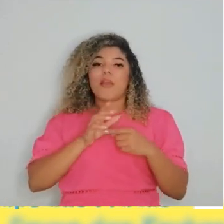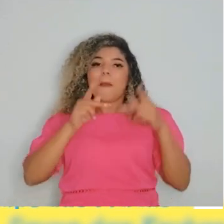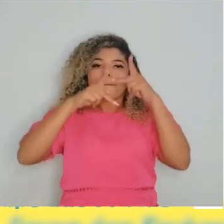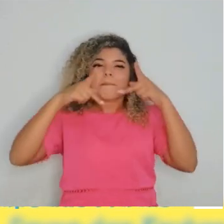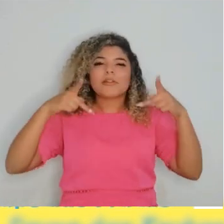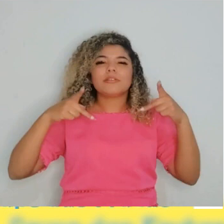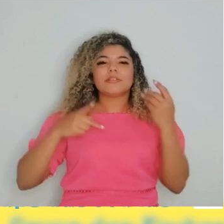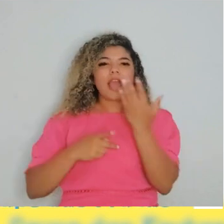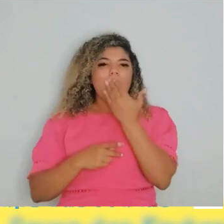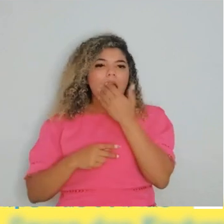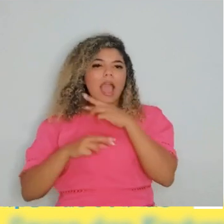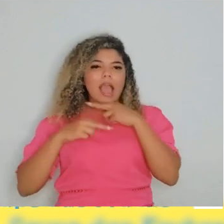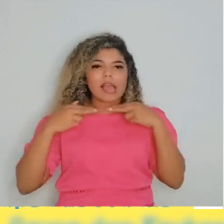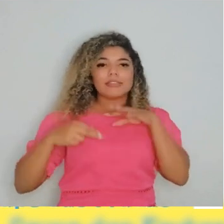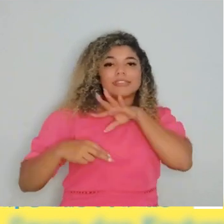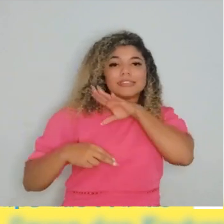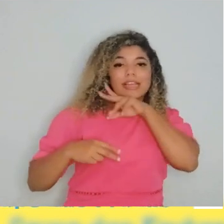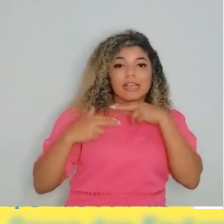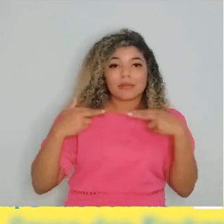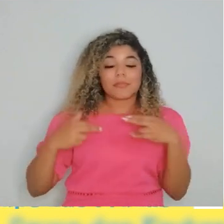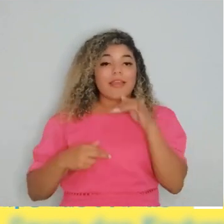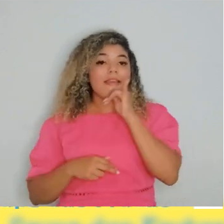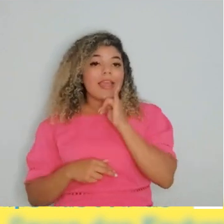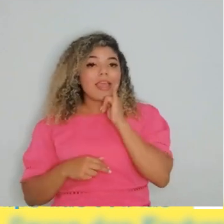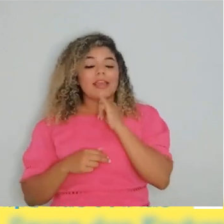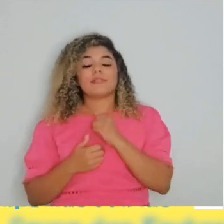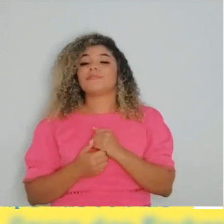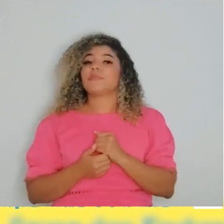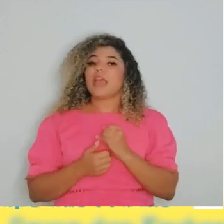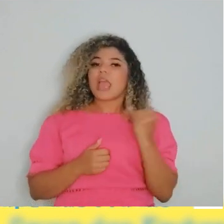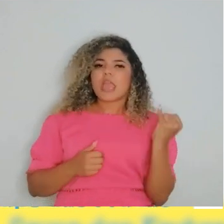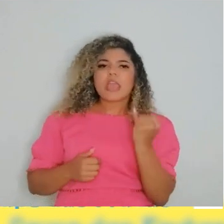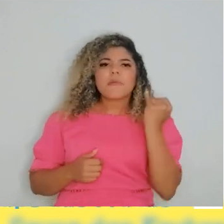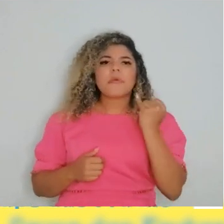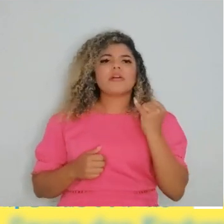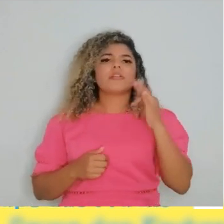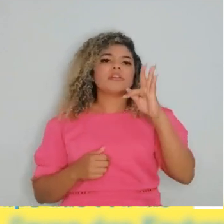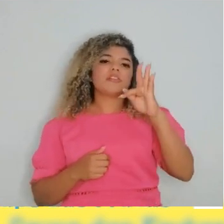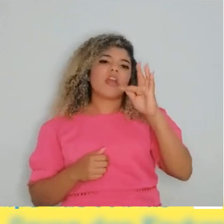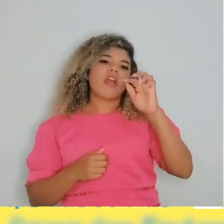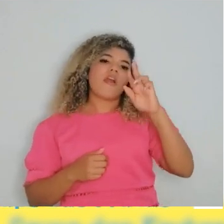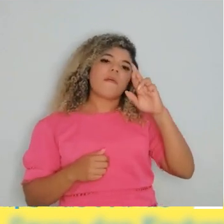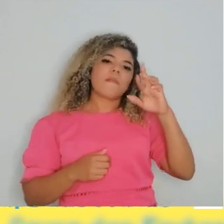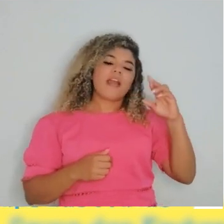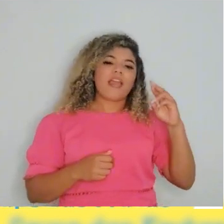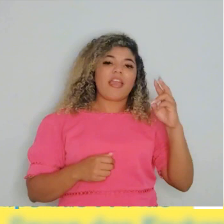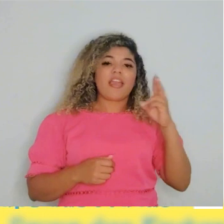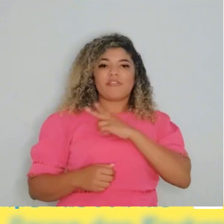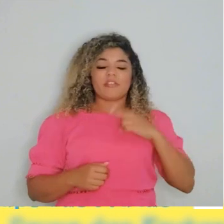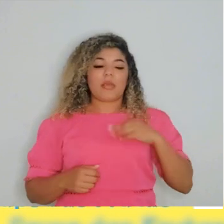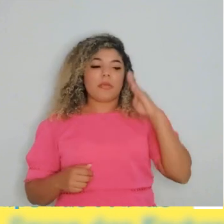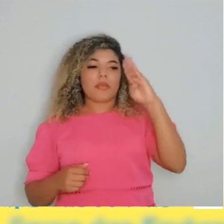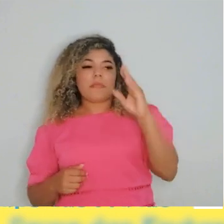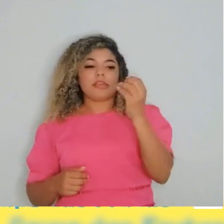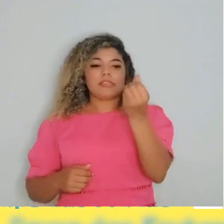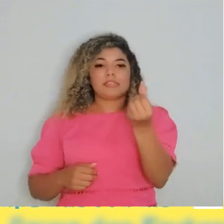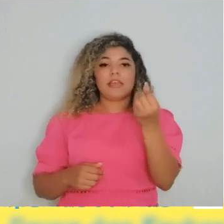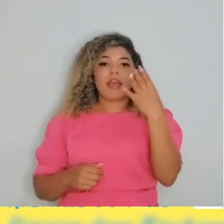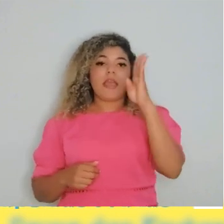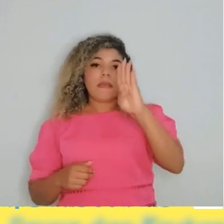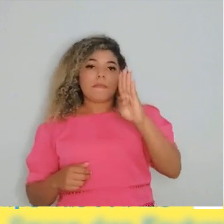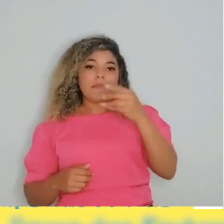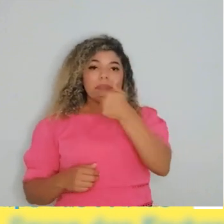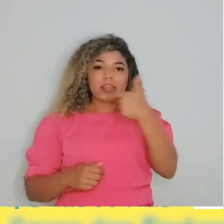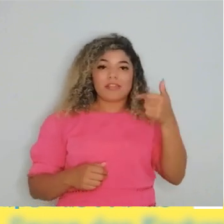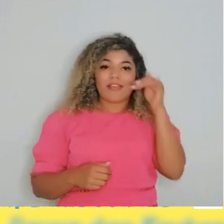animal. Os alimentos desse grupo têm como característica serem ricos em ferro e vitaminas B6 e B12,